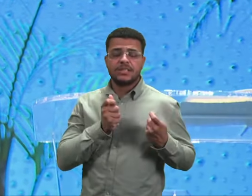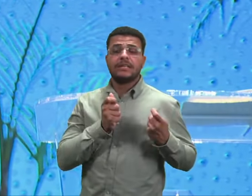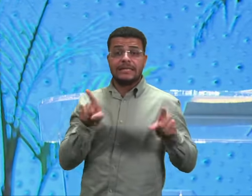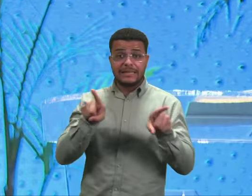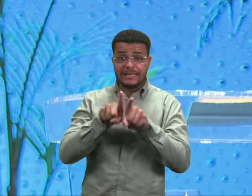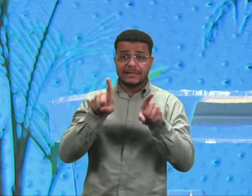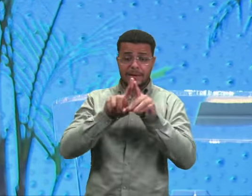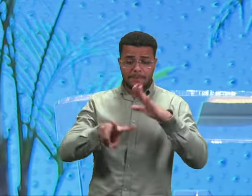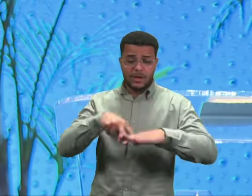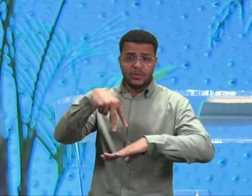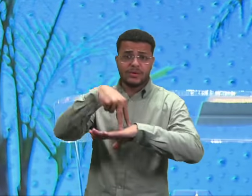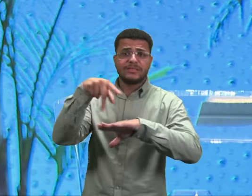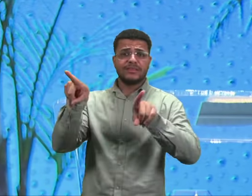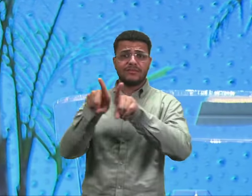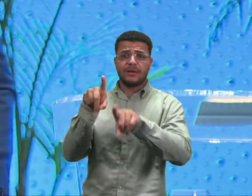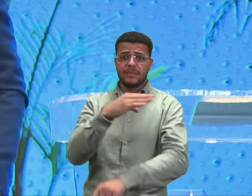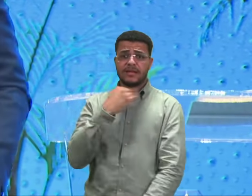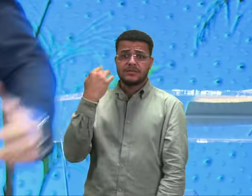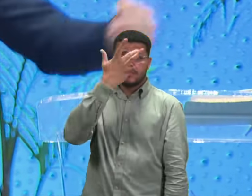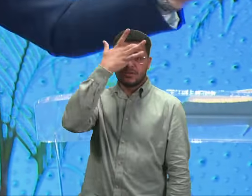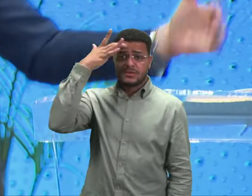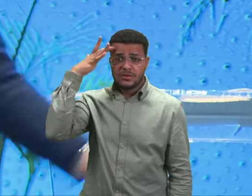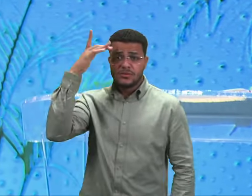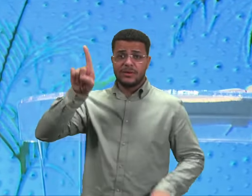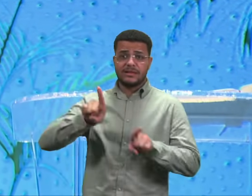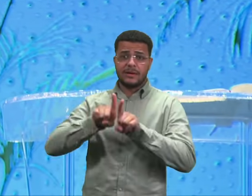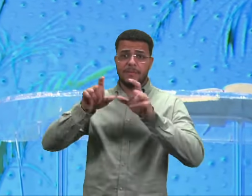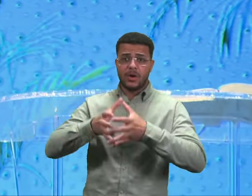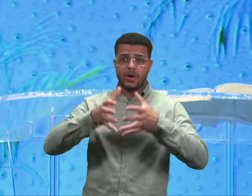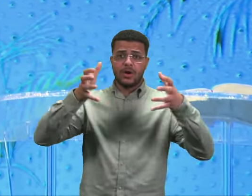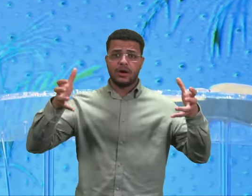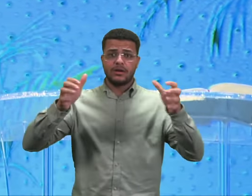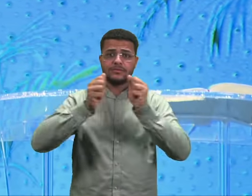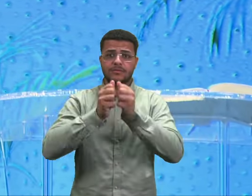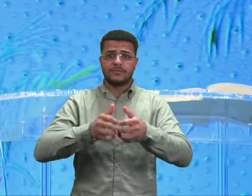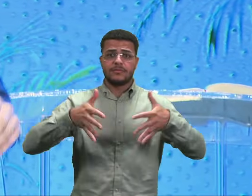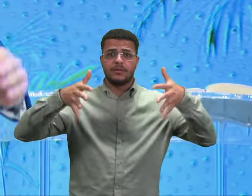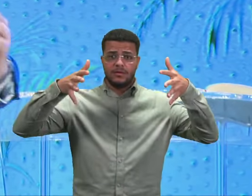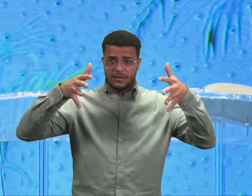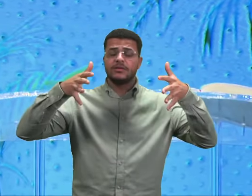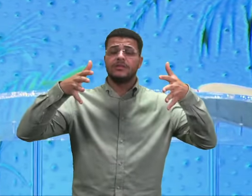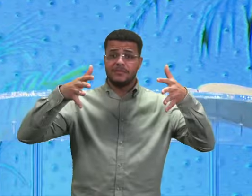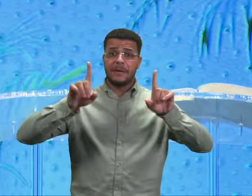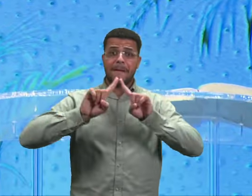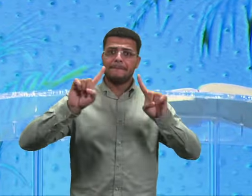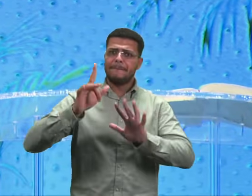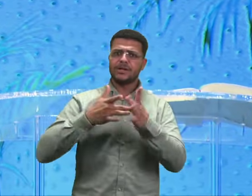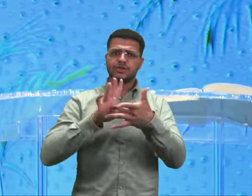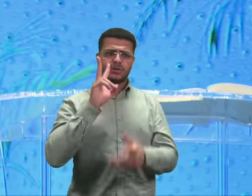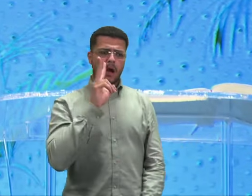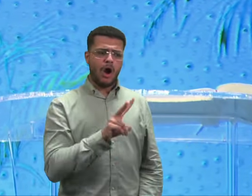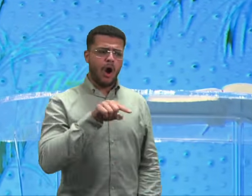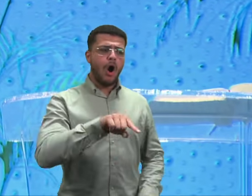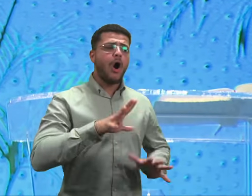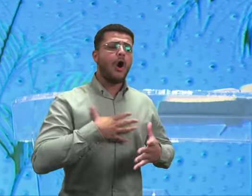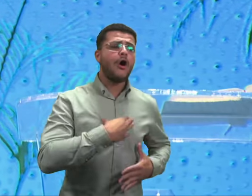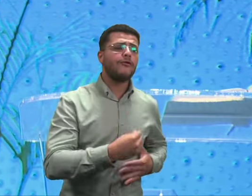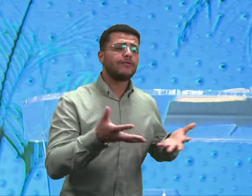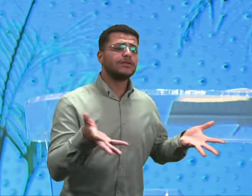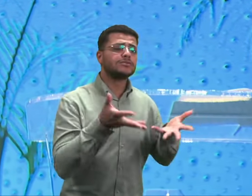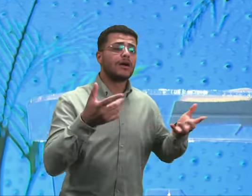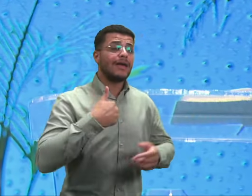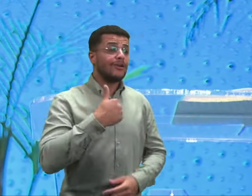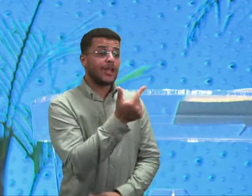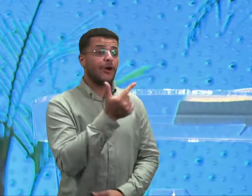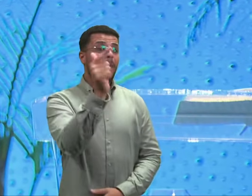também ressuscitar mesmo os mortos e fazer grandes milagres. E Jesus então olha para eles assim: ei, filhos, eu tenho